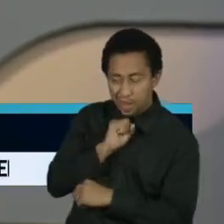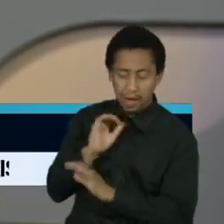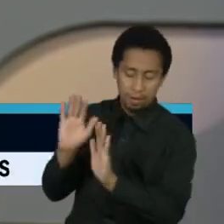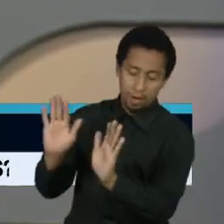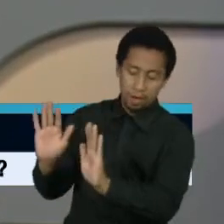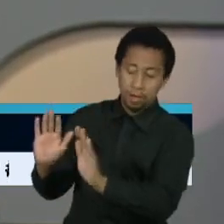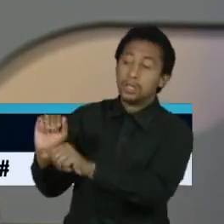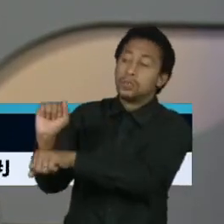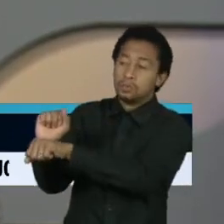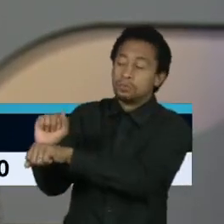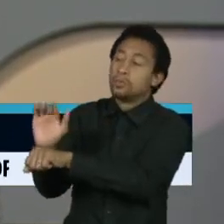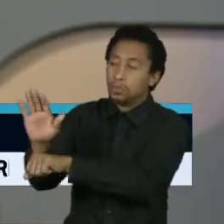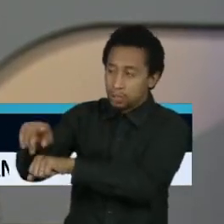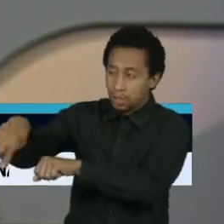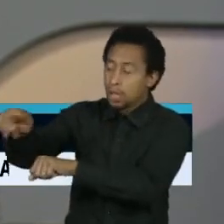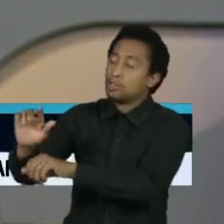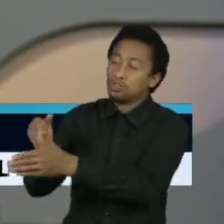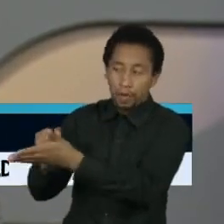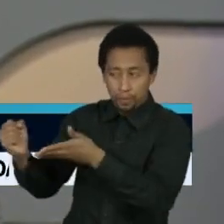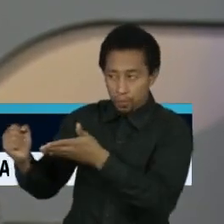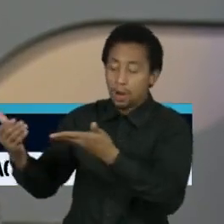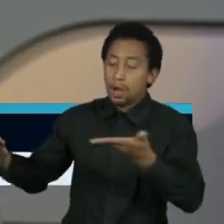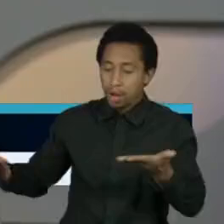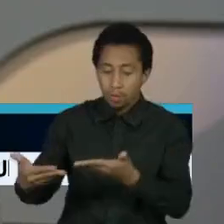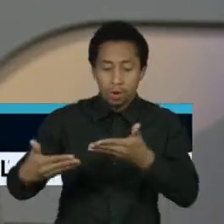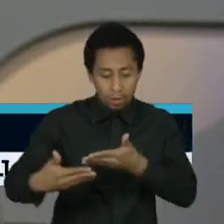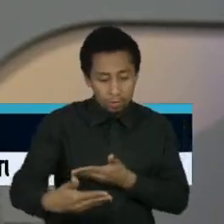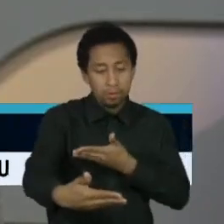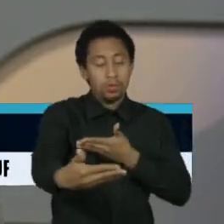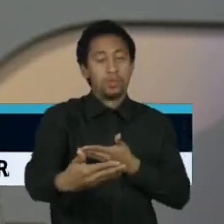digamos já passou tendo a chance e hoje é só olhar para trás vai para o